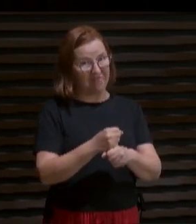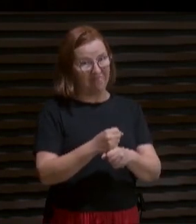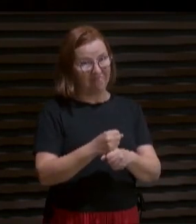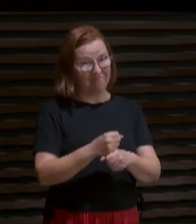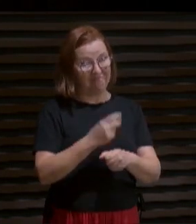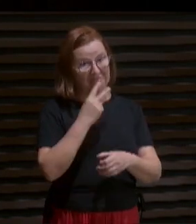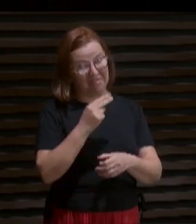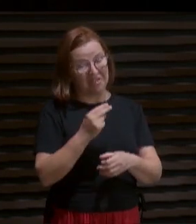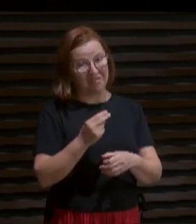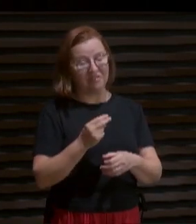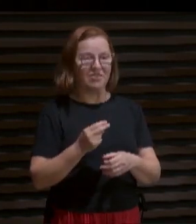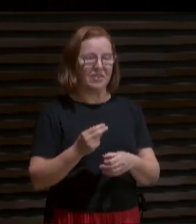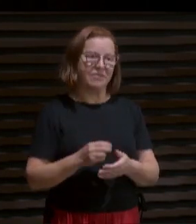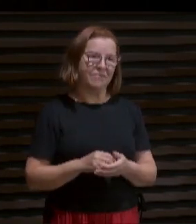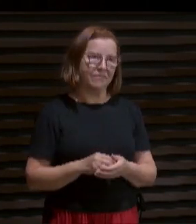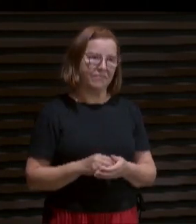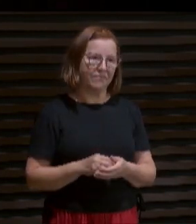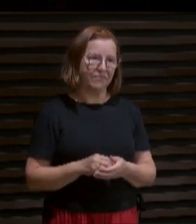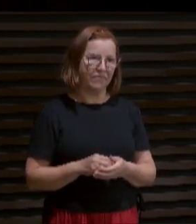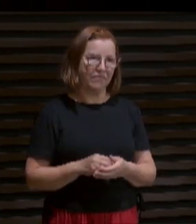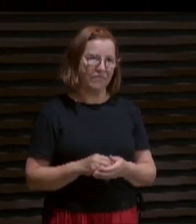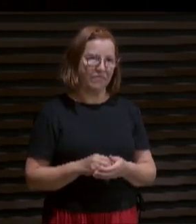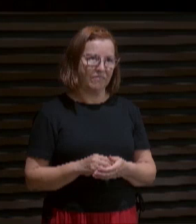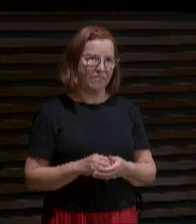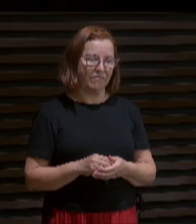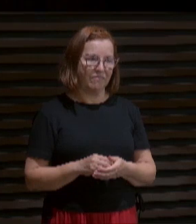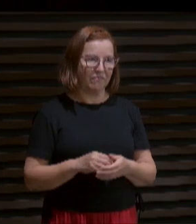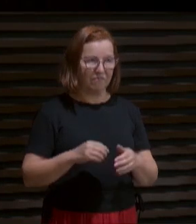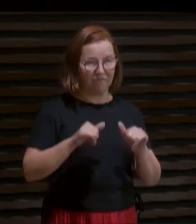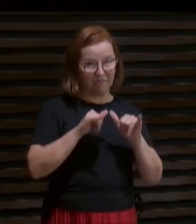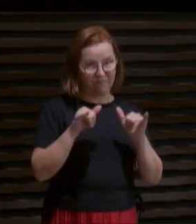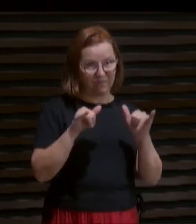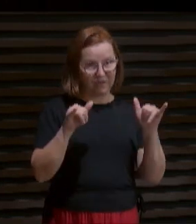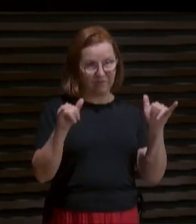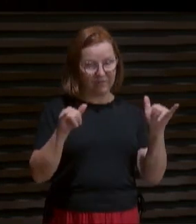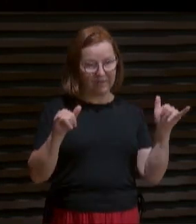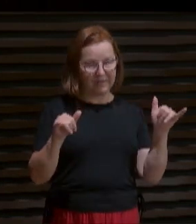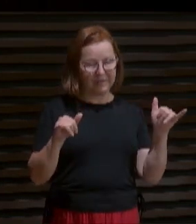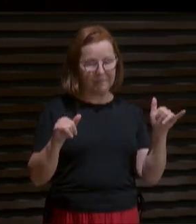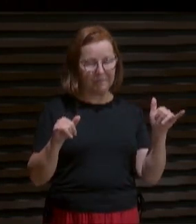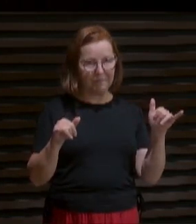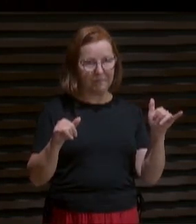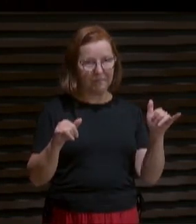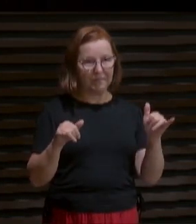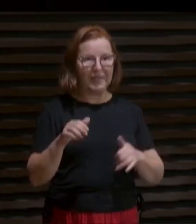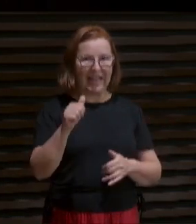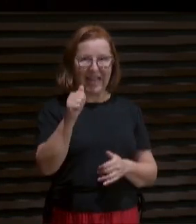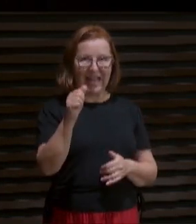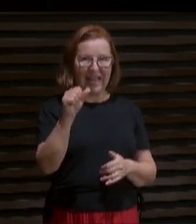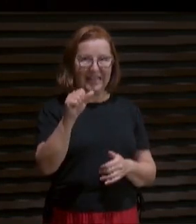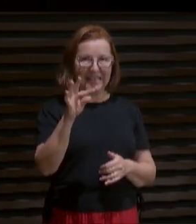ano passado, foi oficializada em Astana, a capital